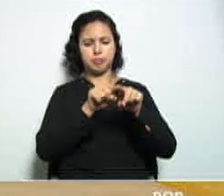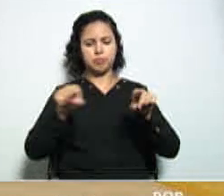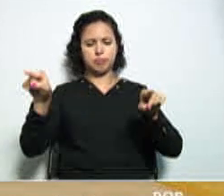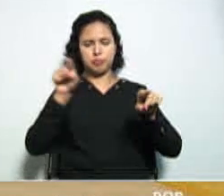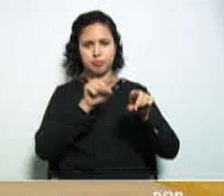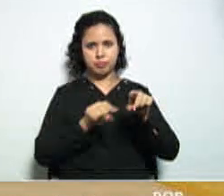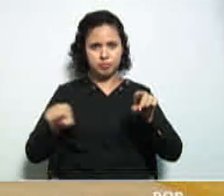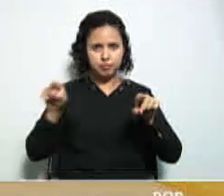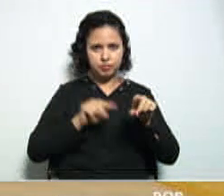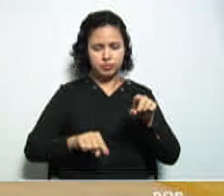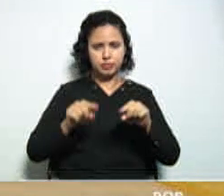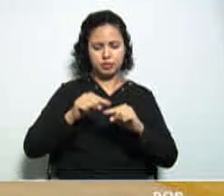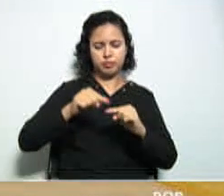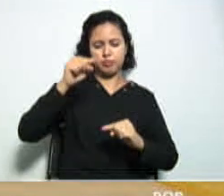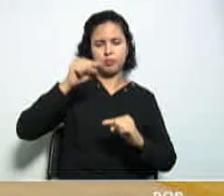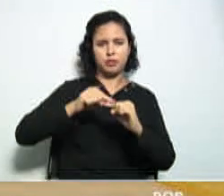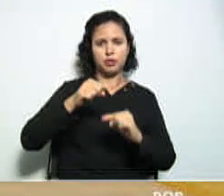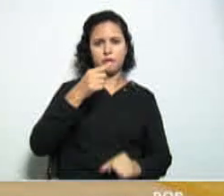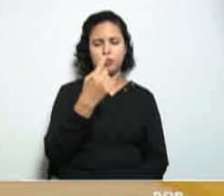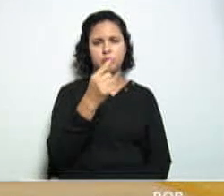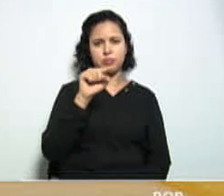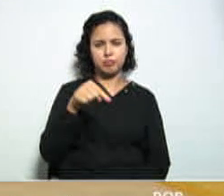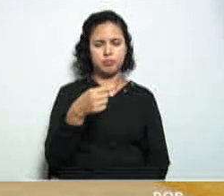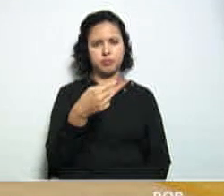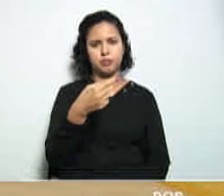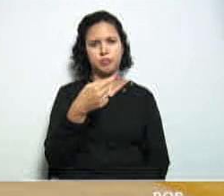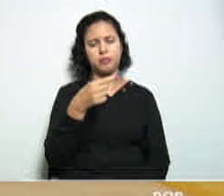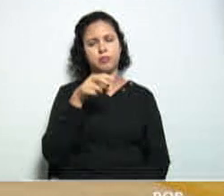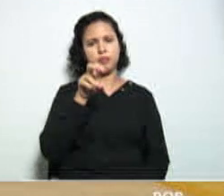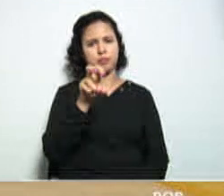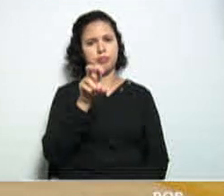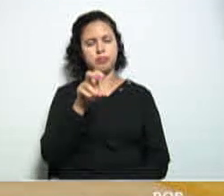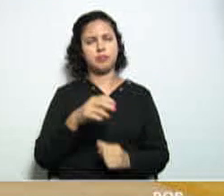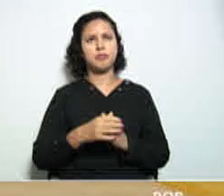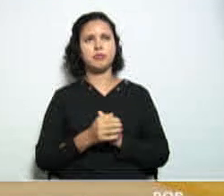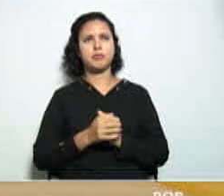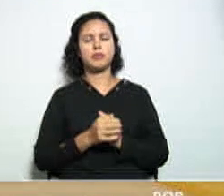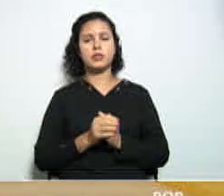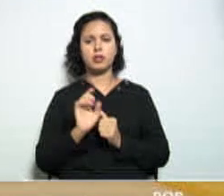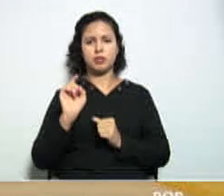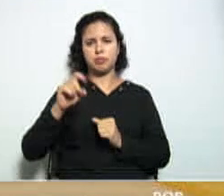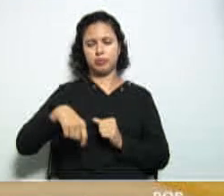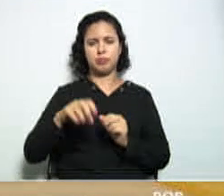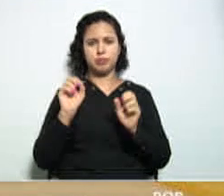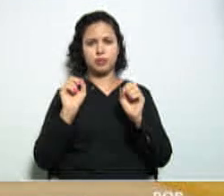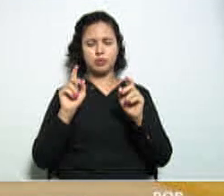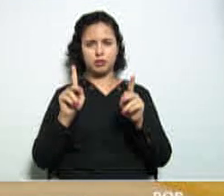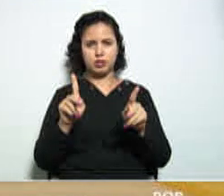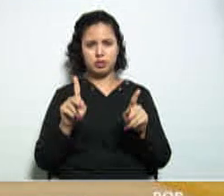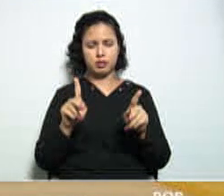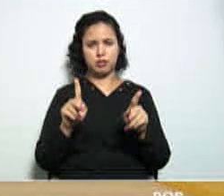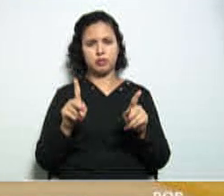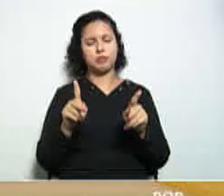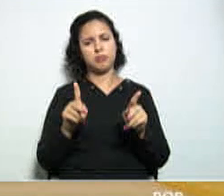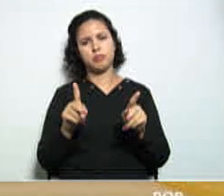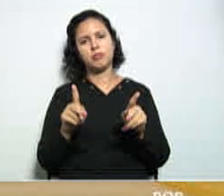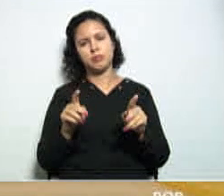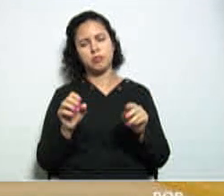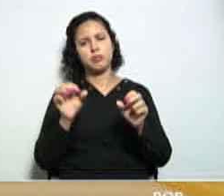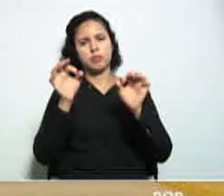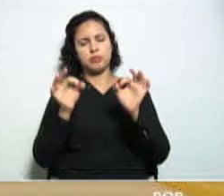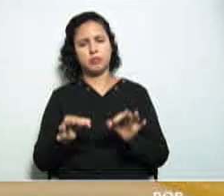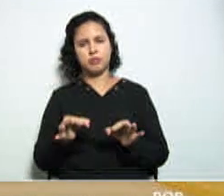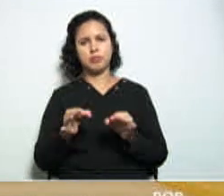é de 1,5. Vamos clicar em OK e a formatação a princípio está